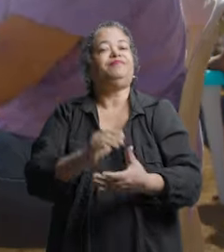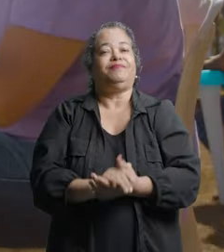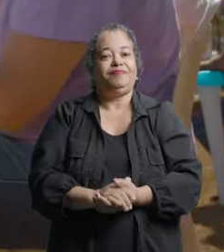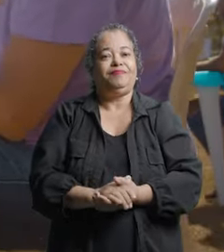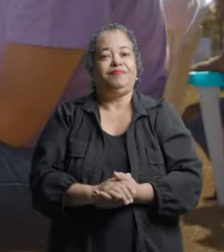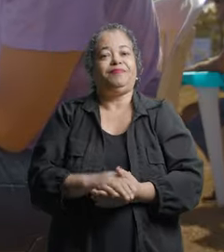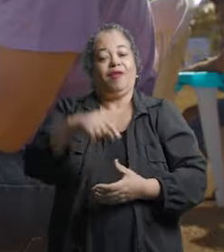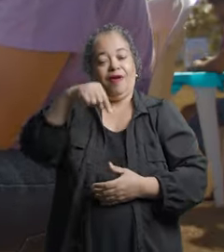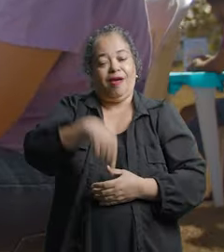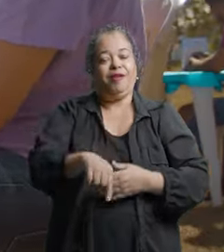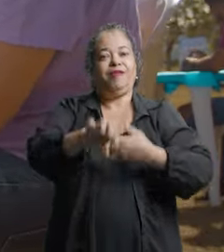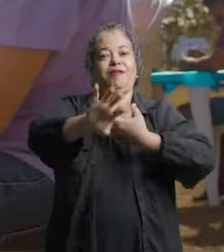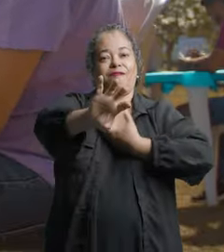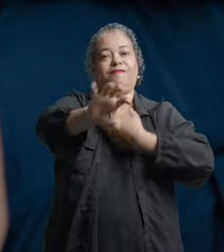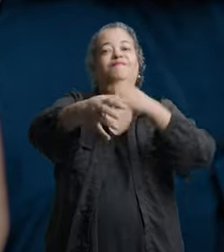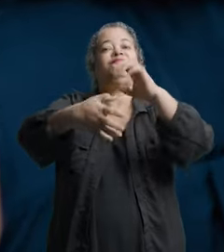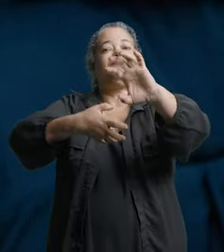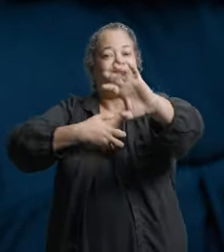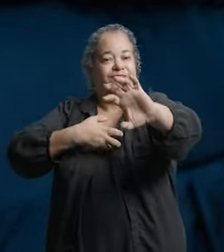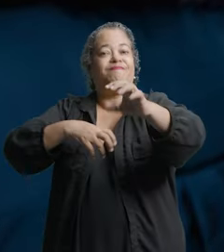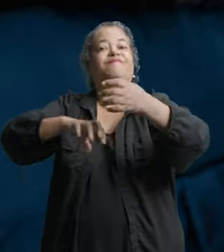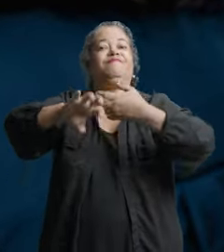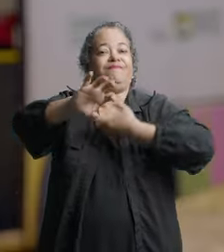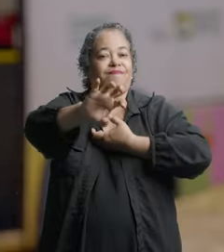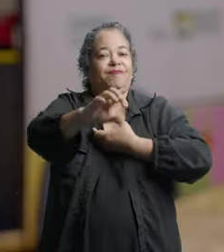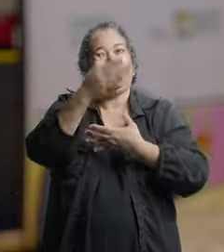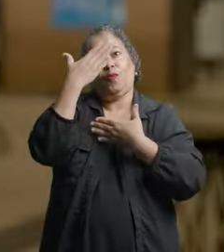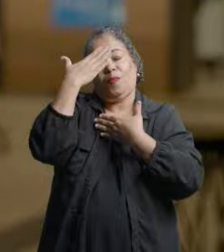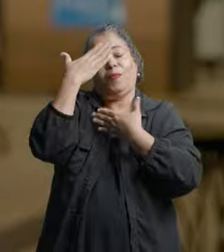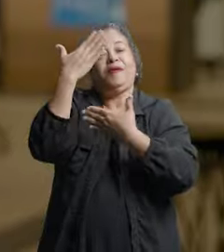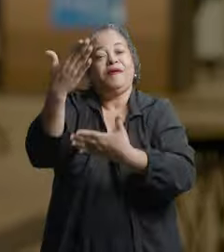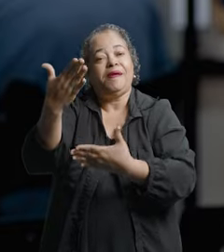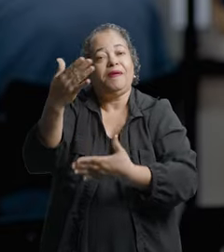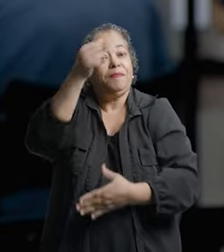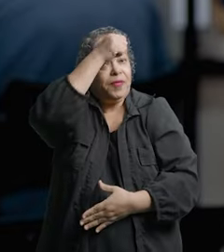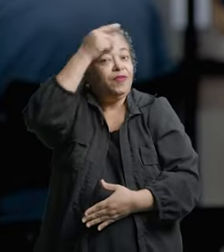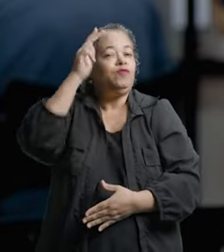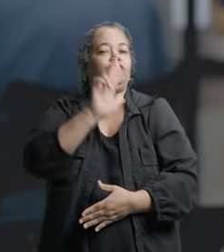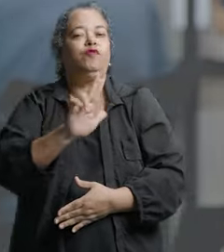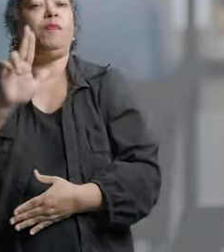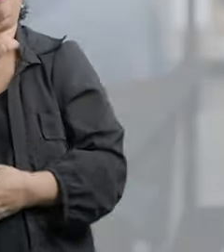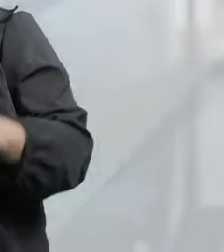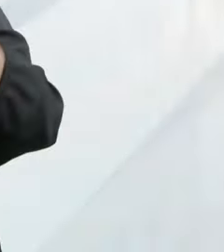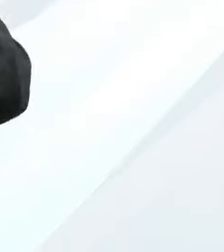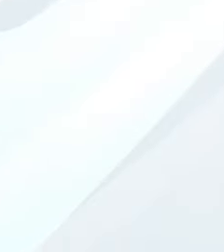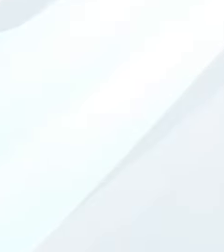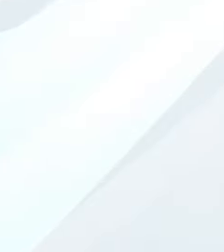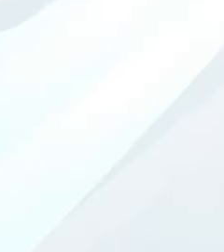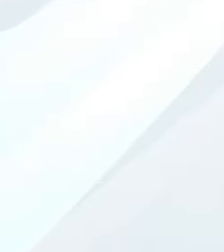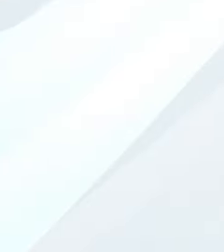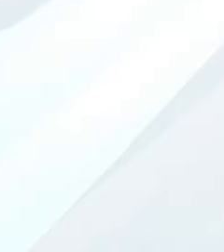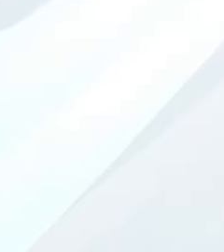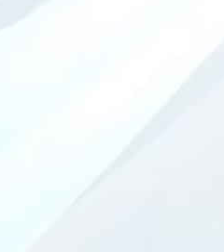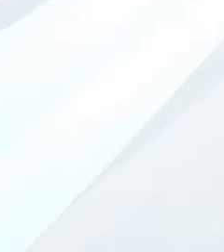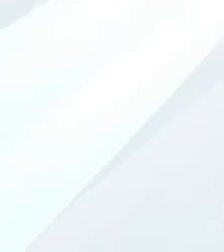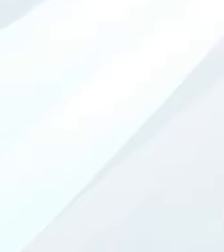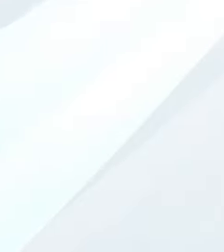real. Aqui, nós nos colocamos no lugar do outro. Obrigado.